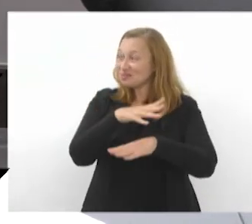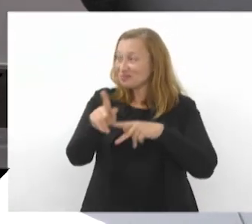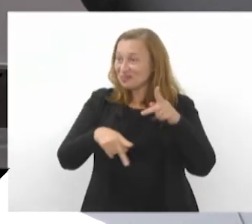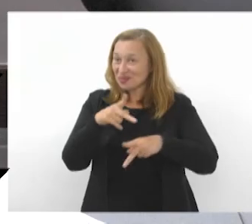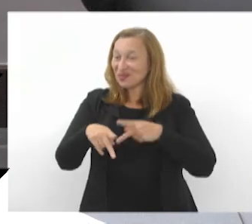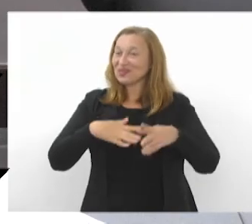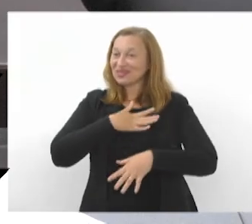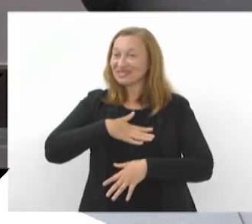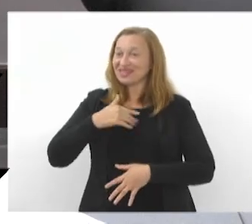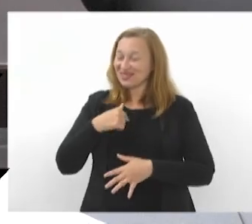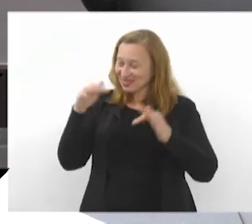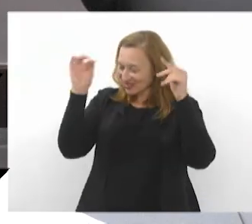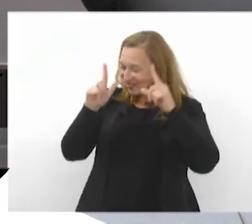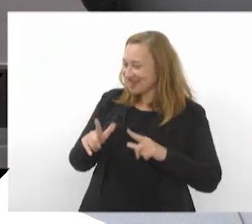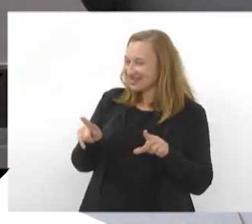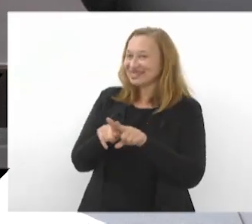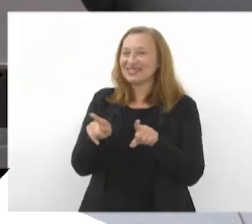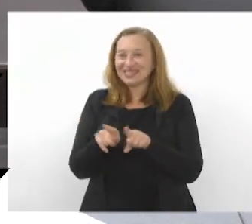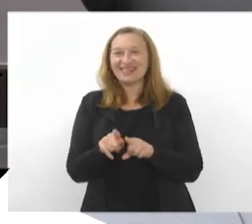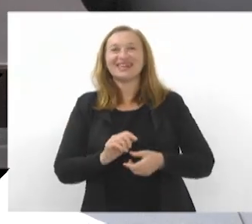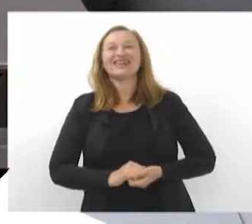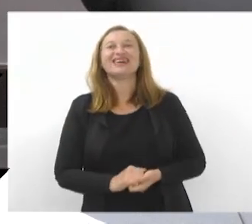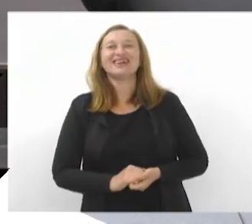Fiquei feliz também.